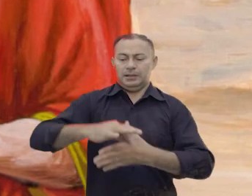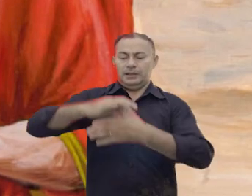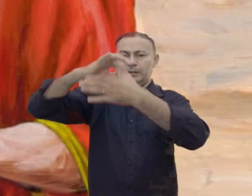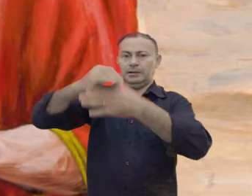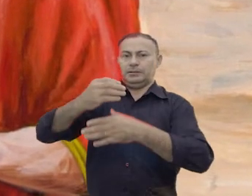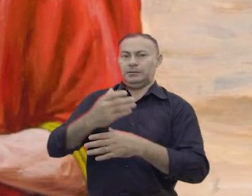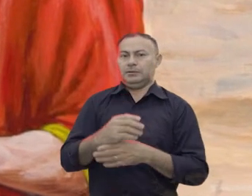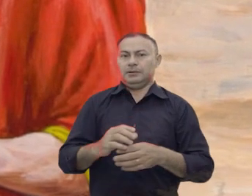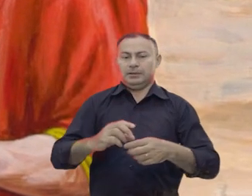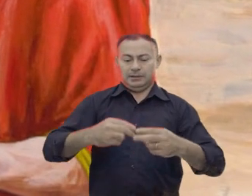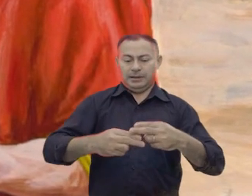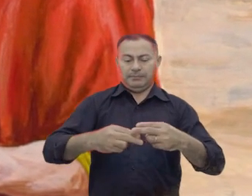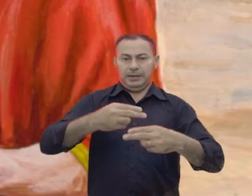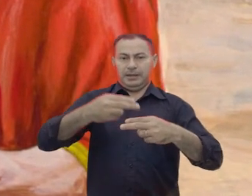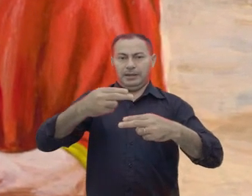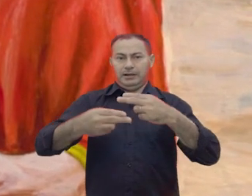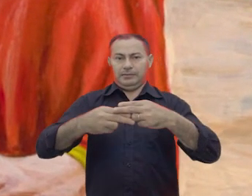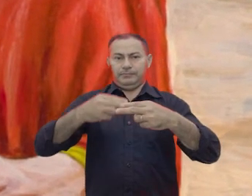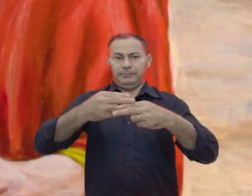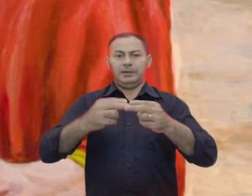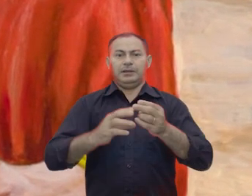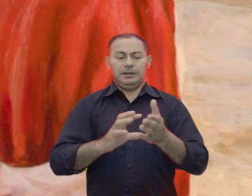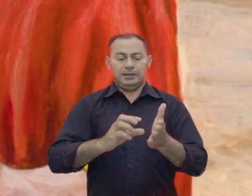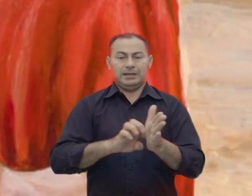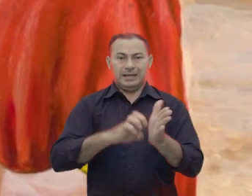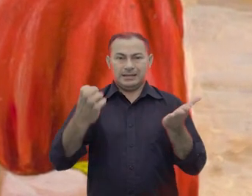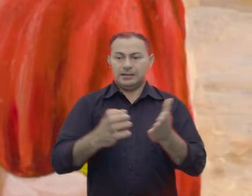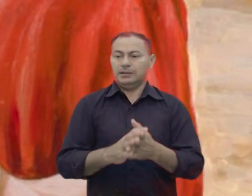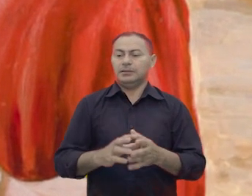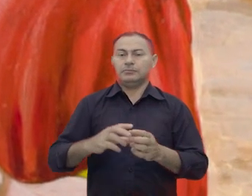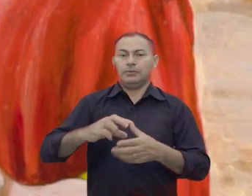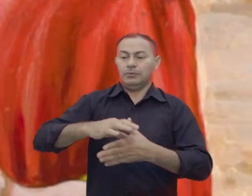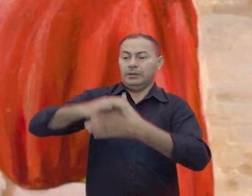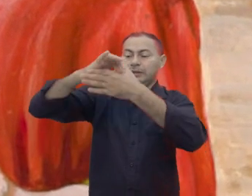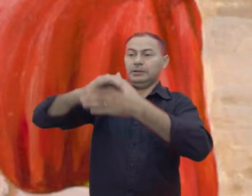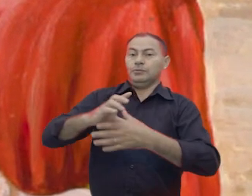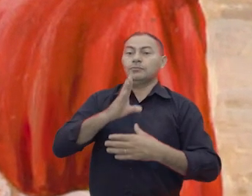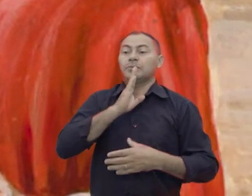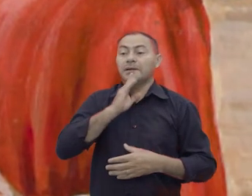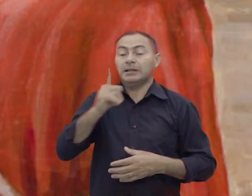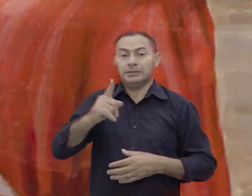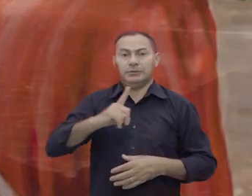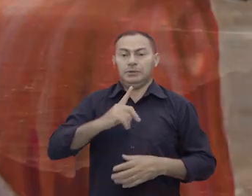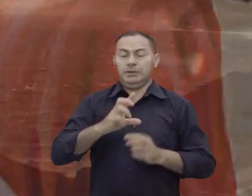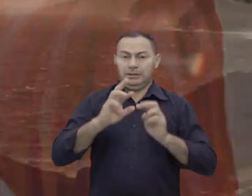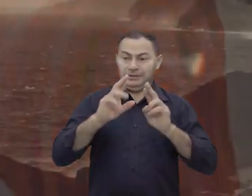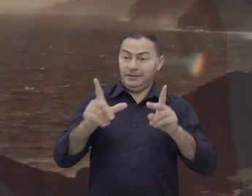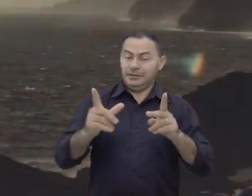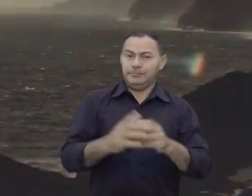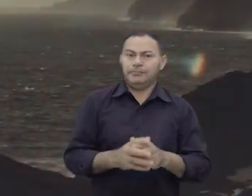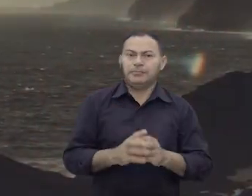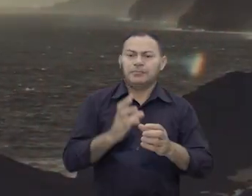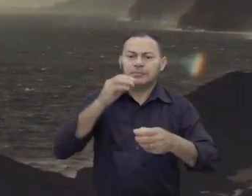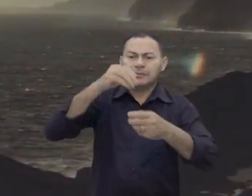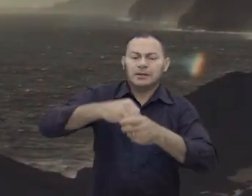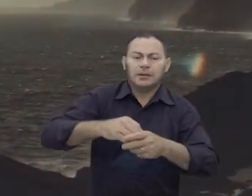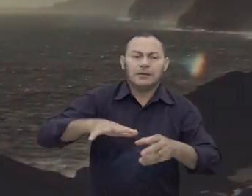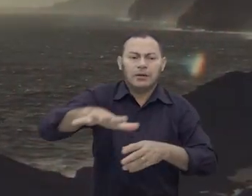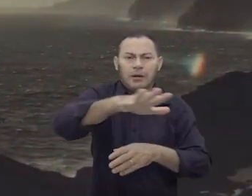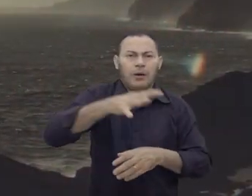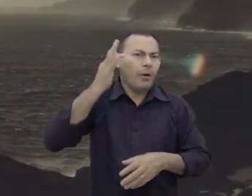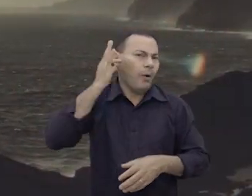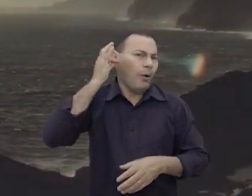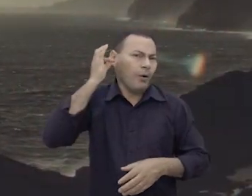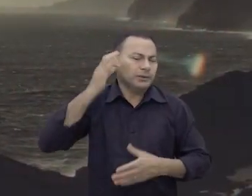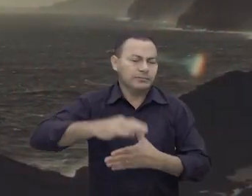líderes, Esdras e Neemias, eram diferentes no estilo de líder e dos talentos que eles tinham. Dentro de suas áreas de atuação,